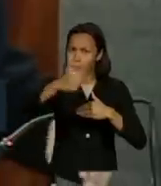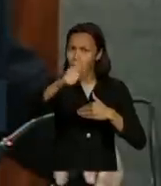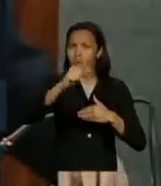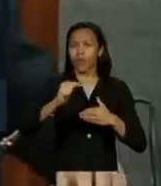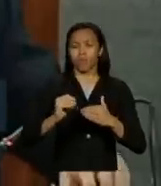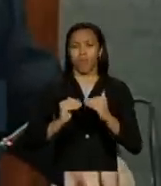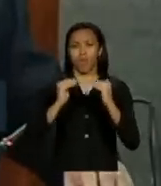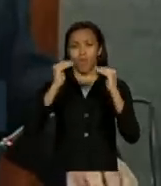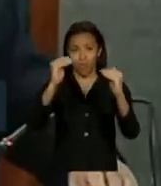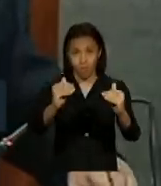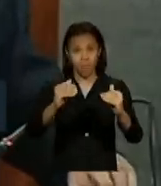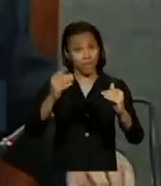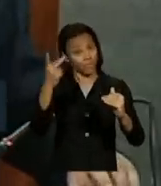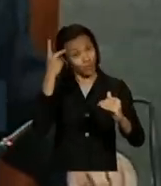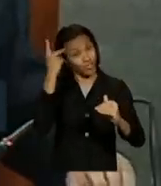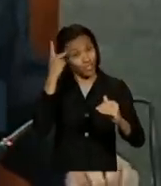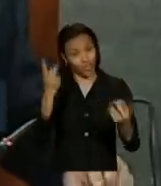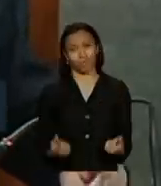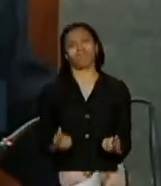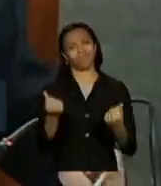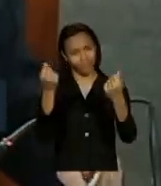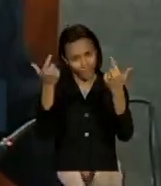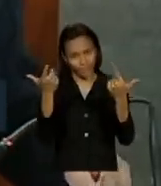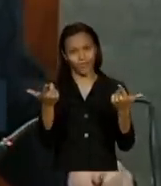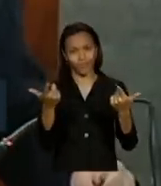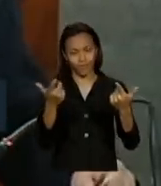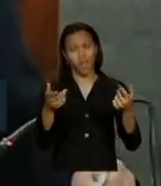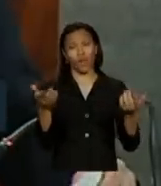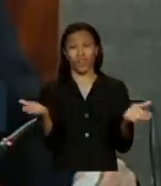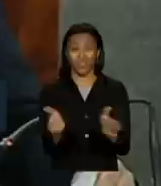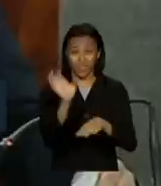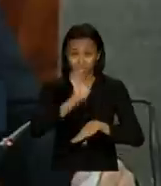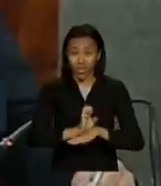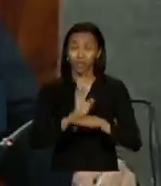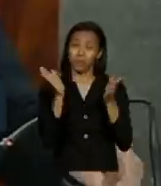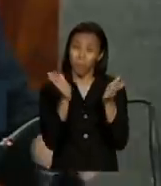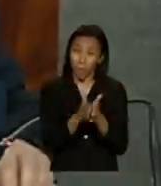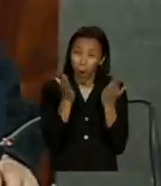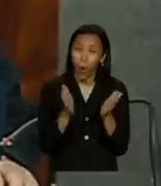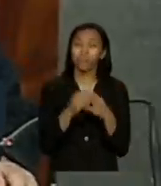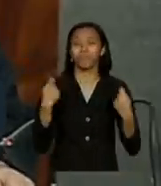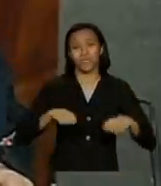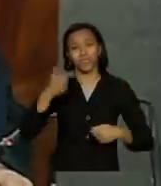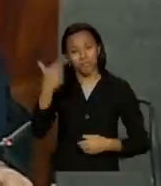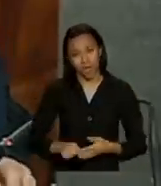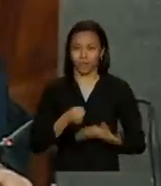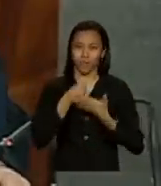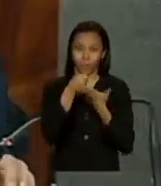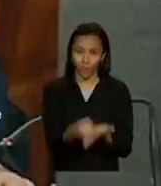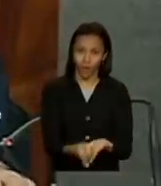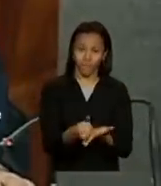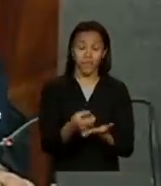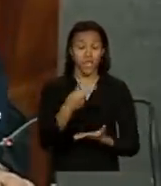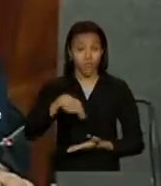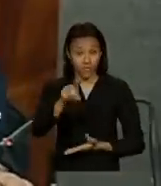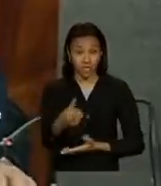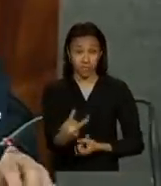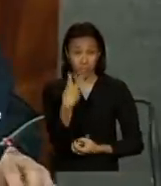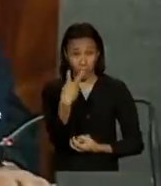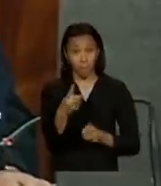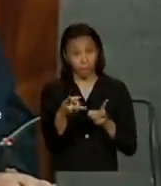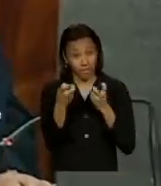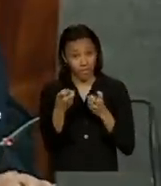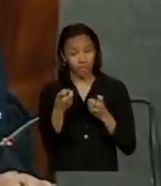lá estado rico pode ser arrumado tá certo mas estados mais pobres tem que se fazer um apoio e vocês vejam que os 78